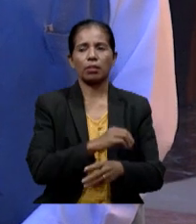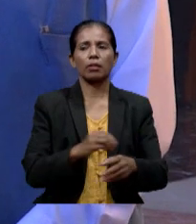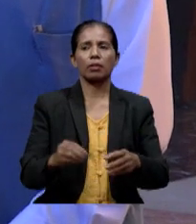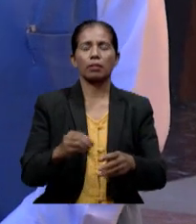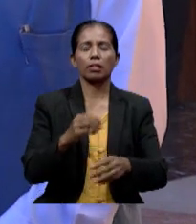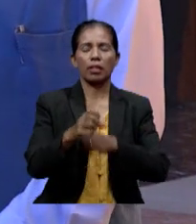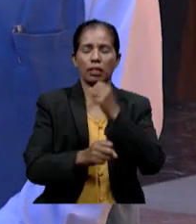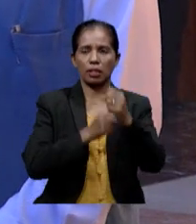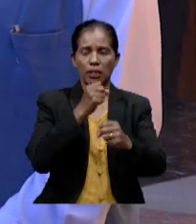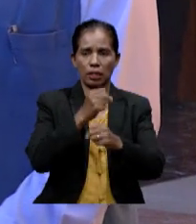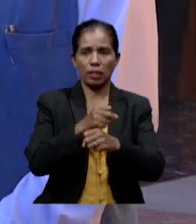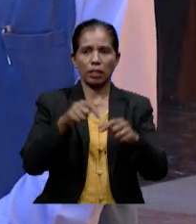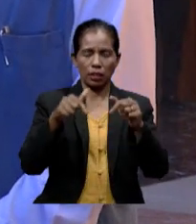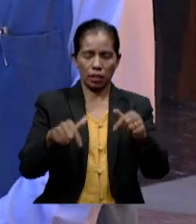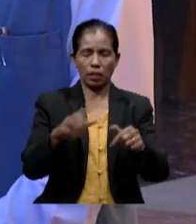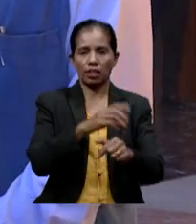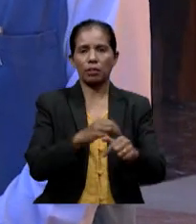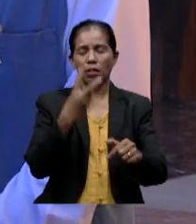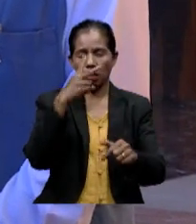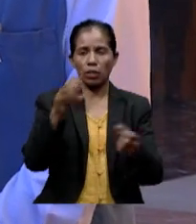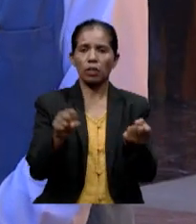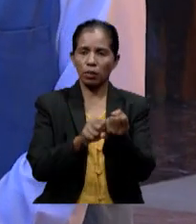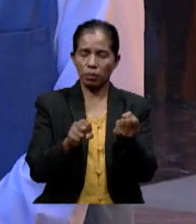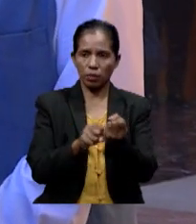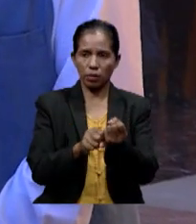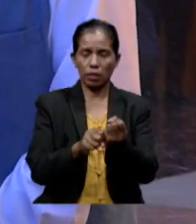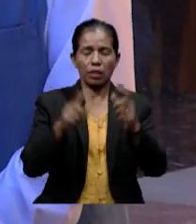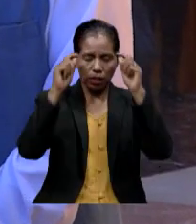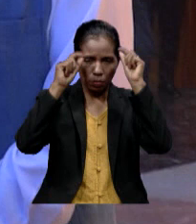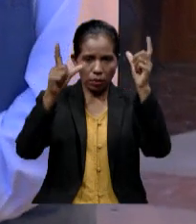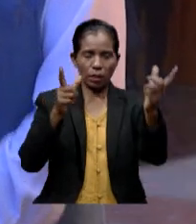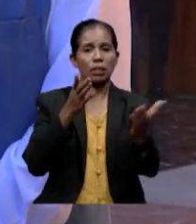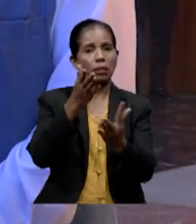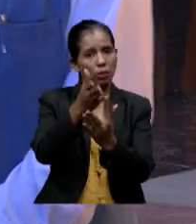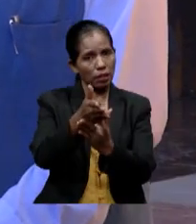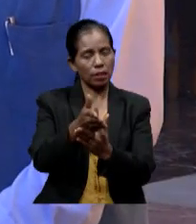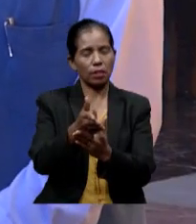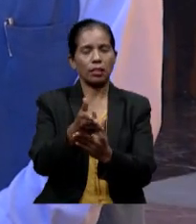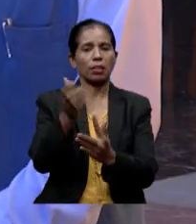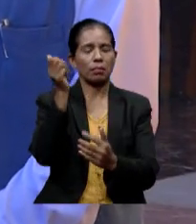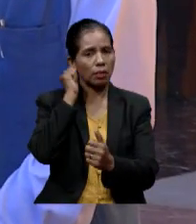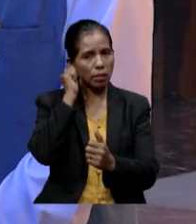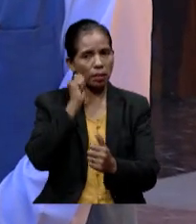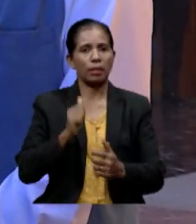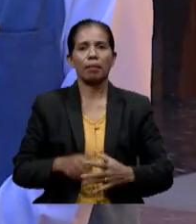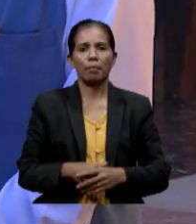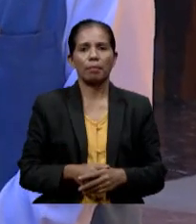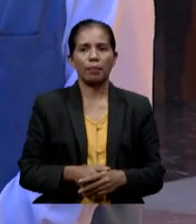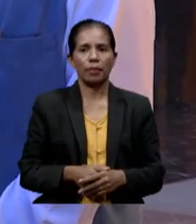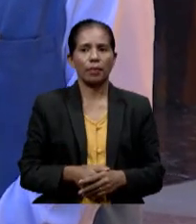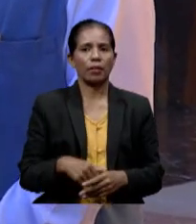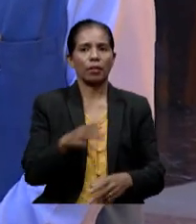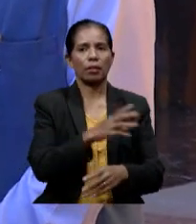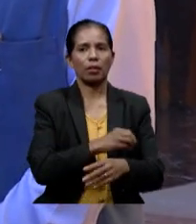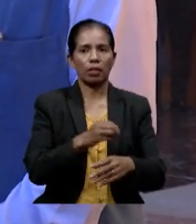ano, se poder concretizar a adesão de Timor à ASEAN e o que isso